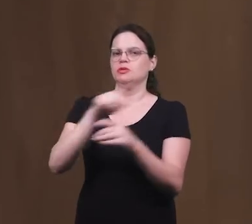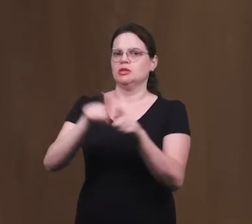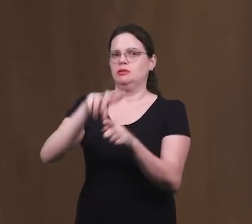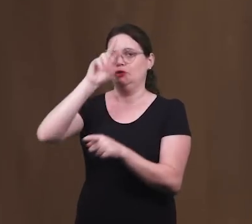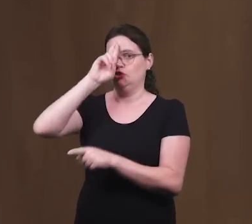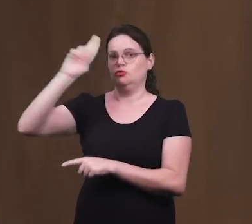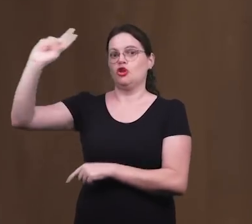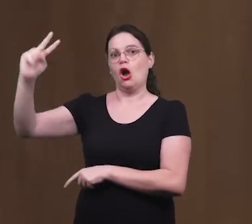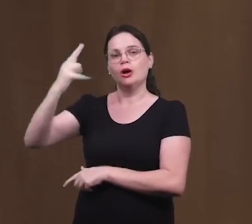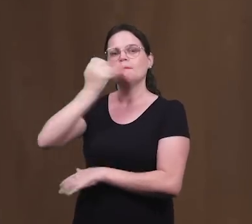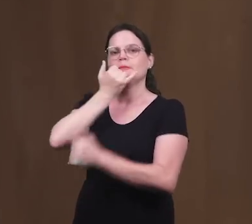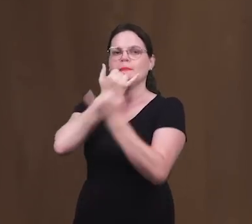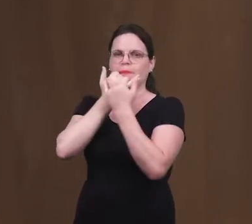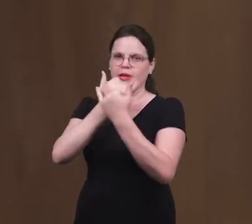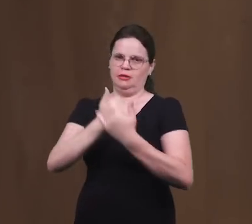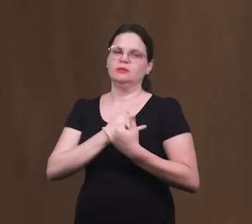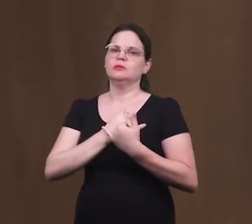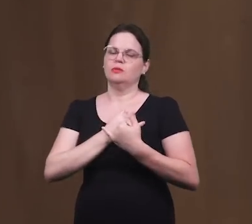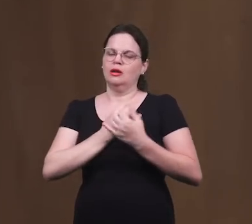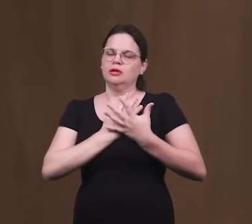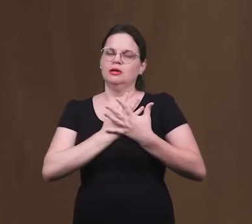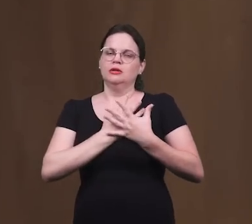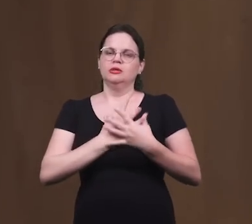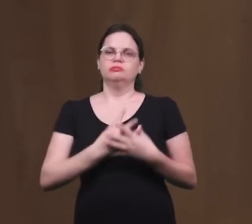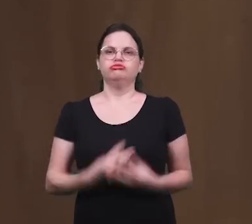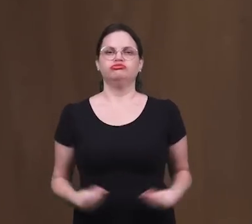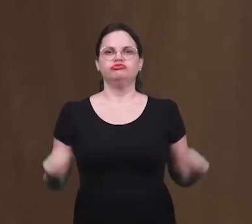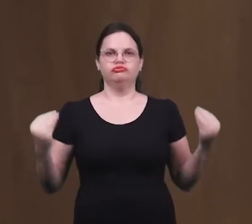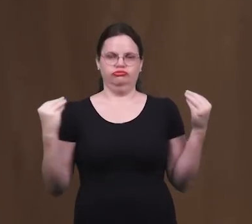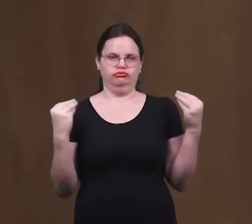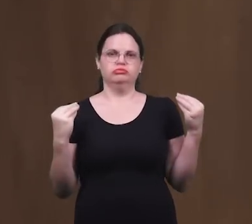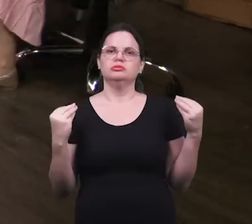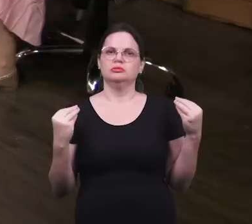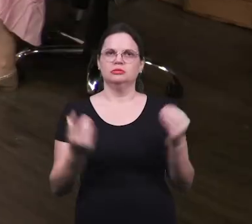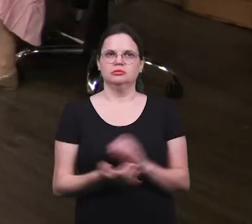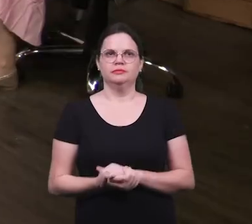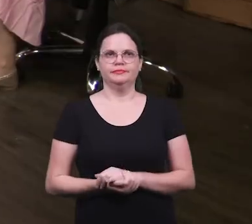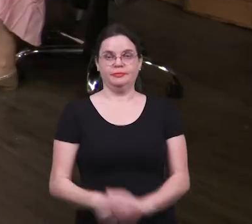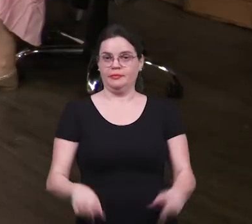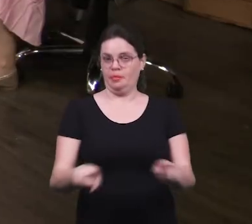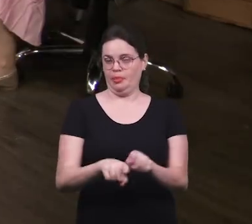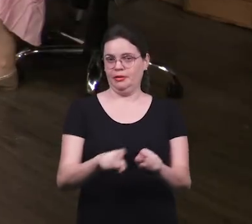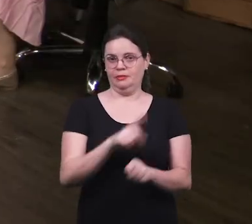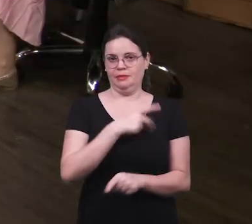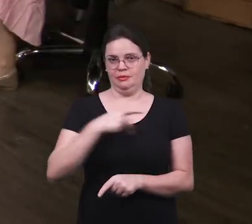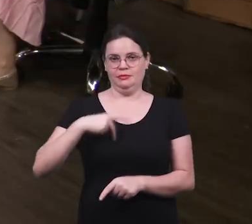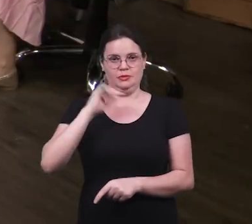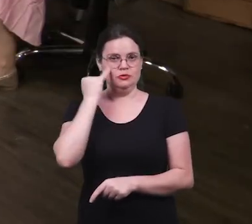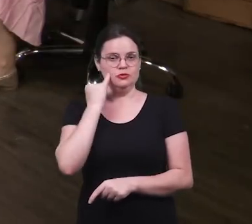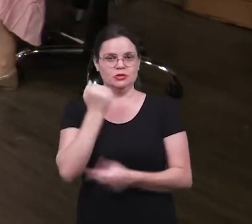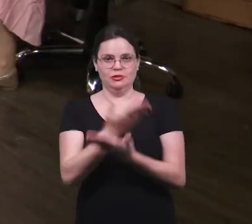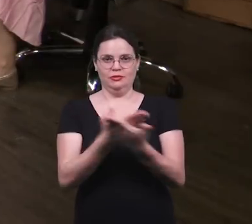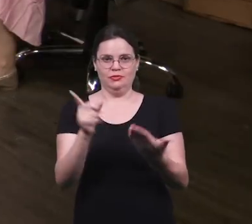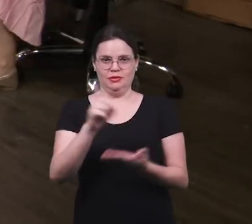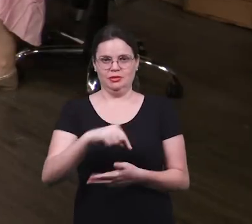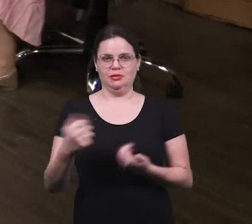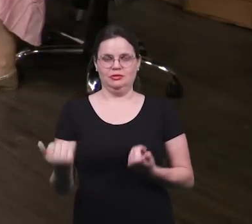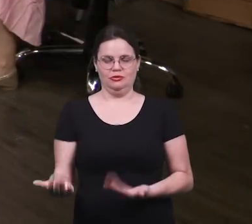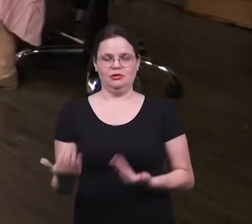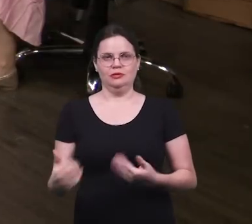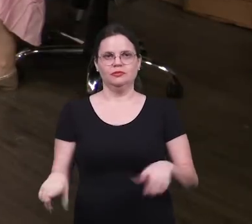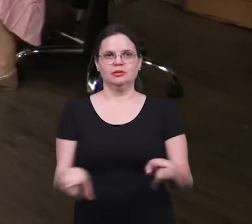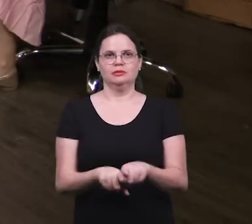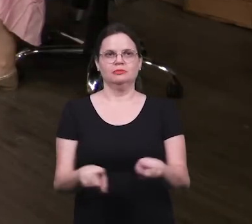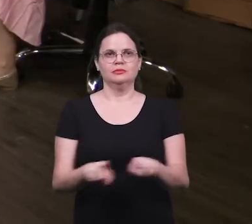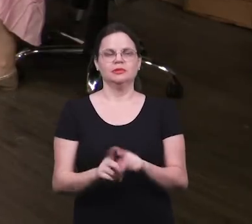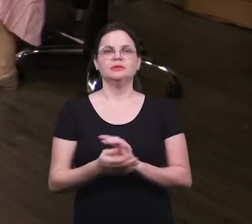perdão do Senhor. E se livrar dessa mágoa que está no coração. Inclusive, pastor Josias e os jovens que estão aqui, quem está